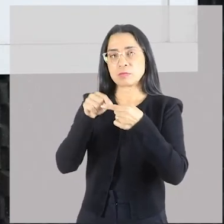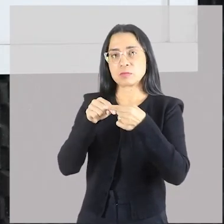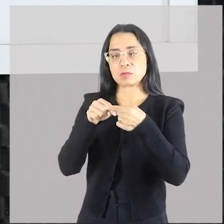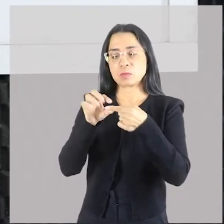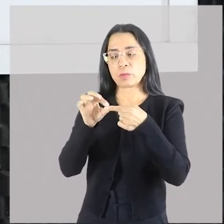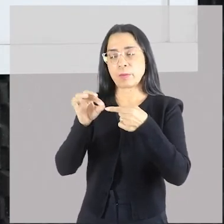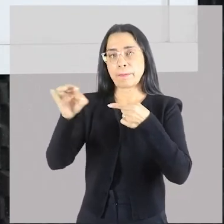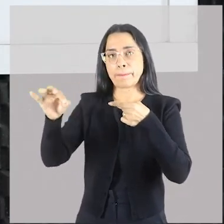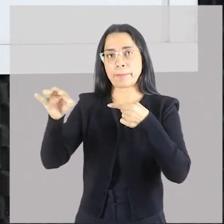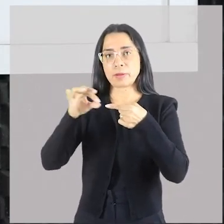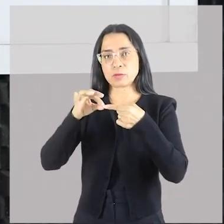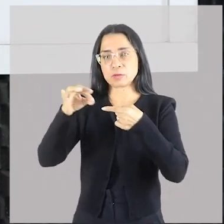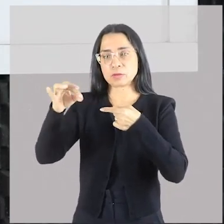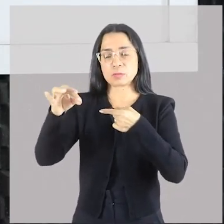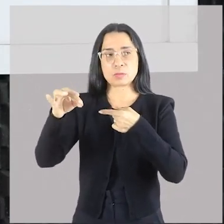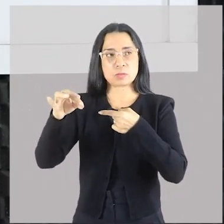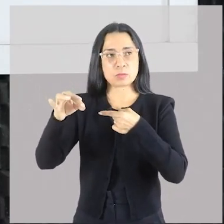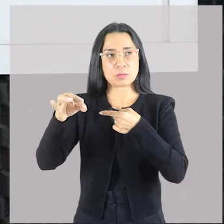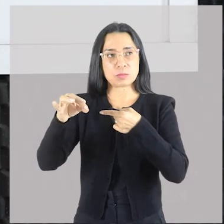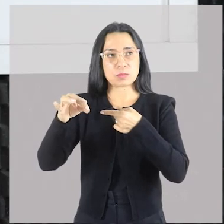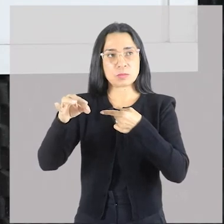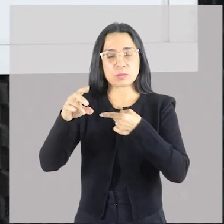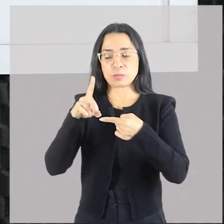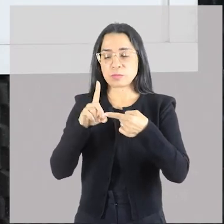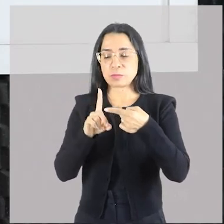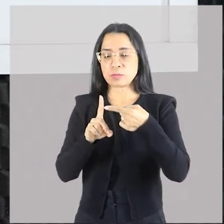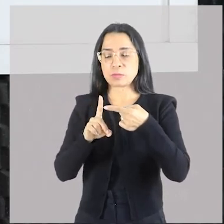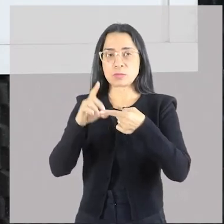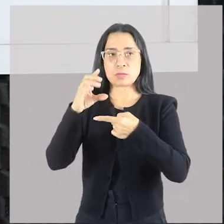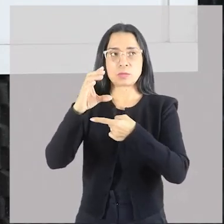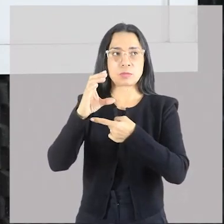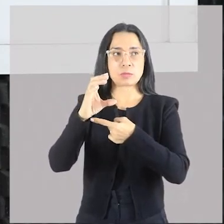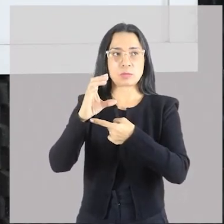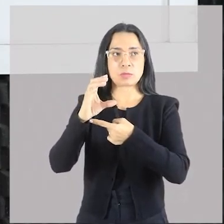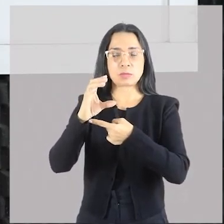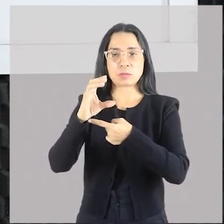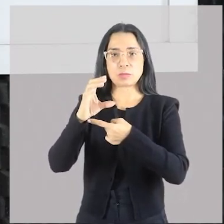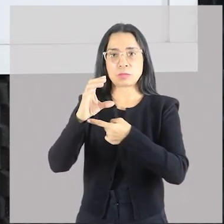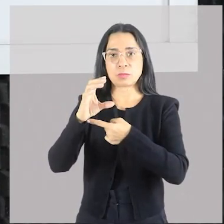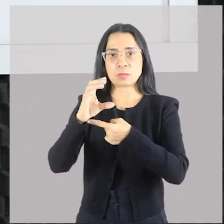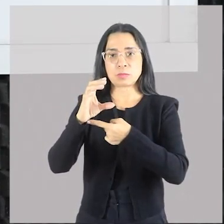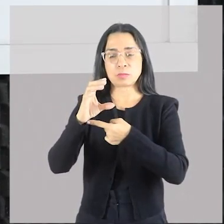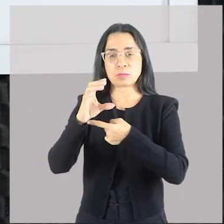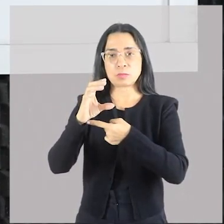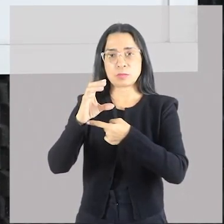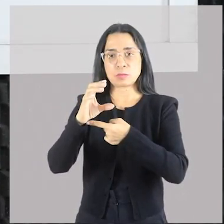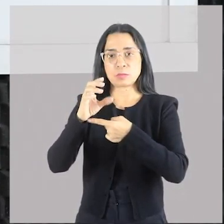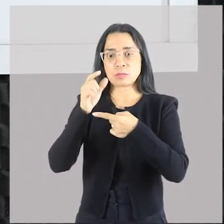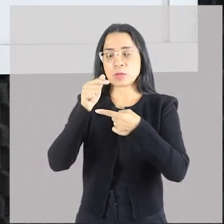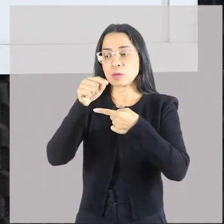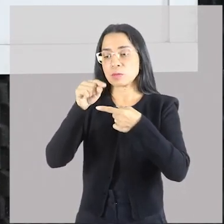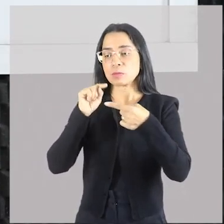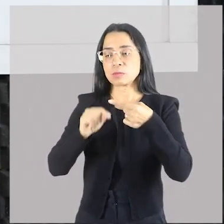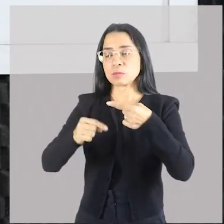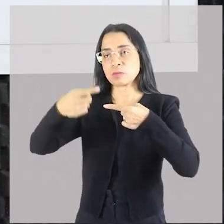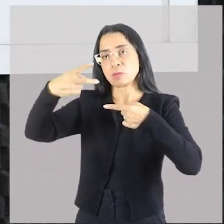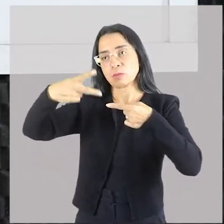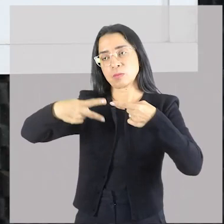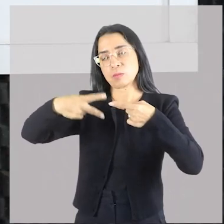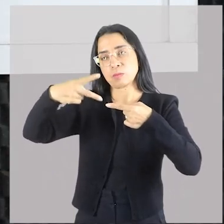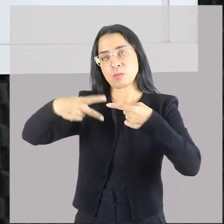diâmetro, que é esse valor aqui, ó, um D e o C, que é o comprimento. Quando se dividiu o